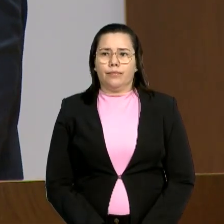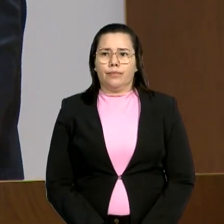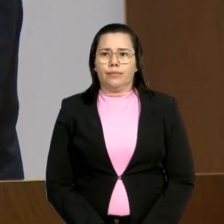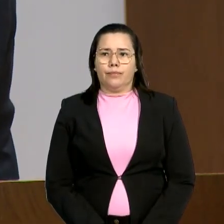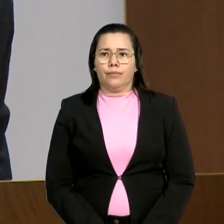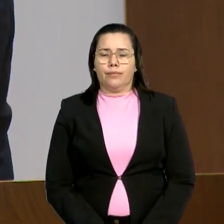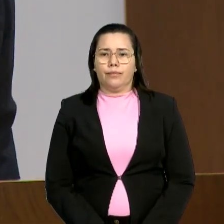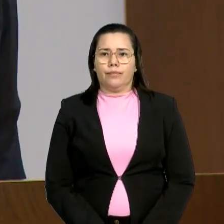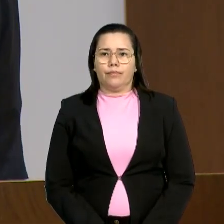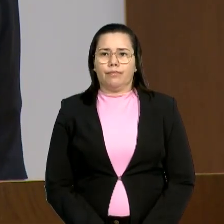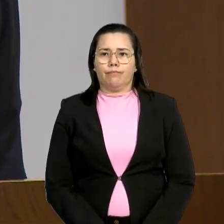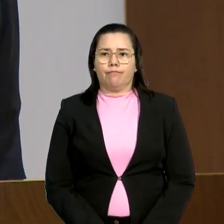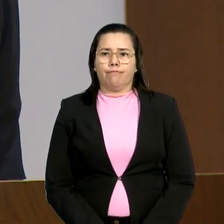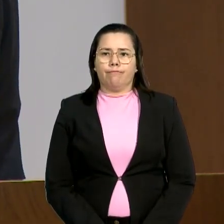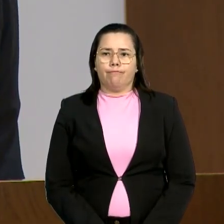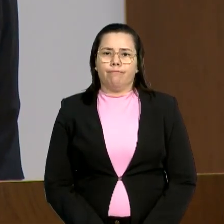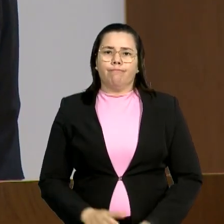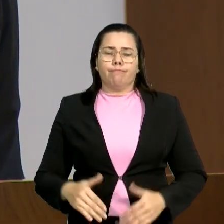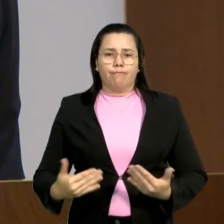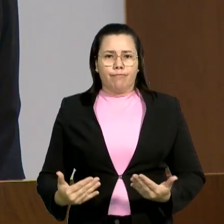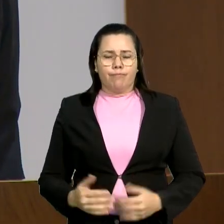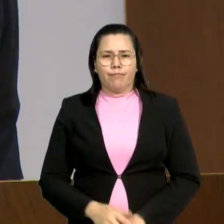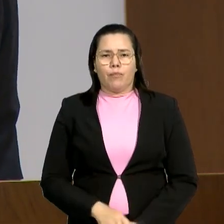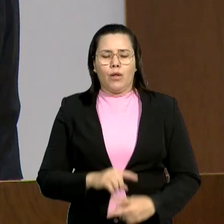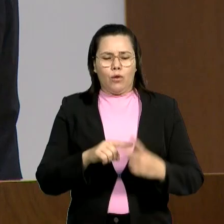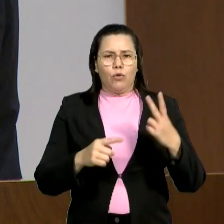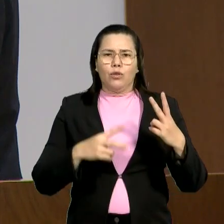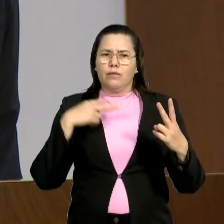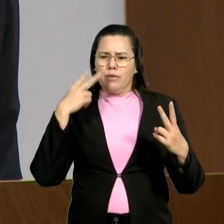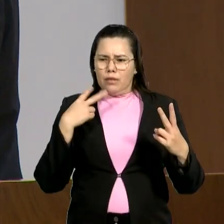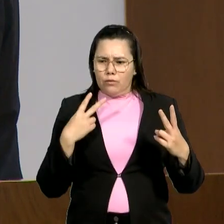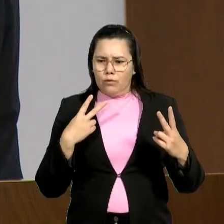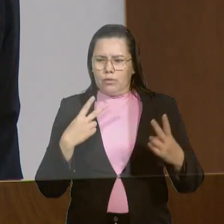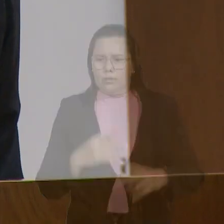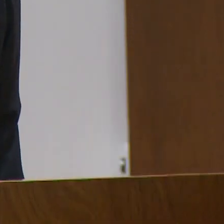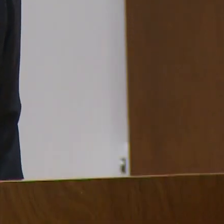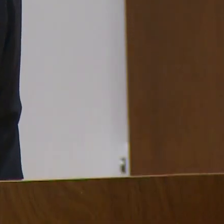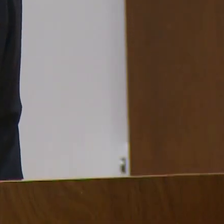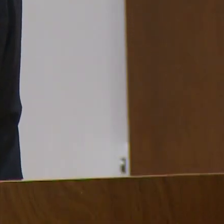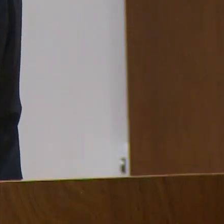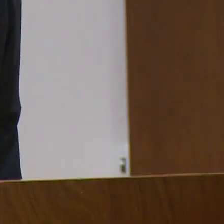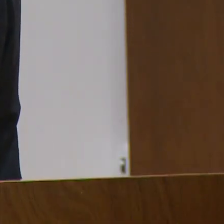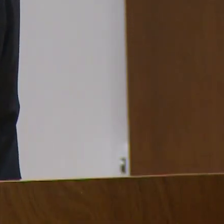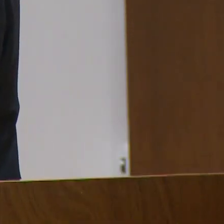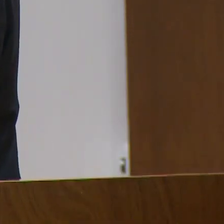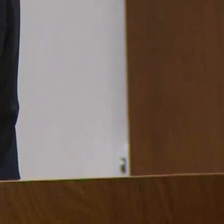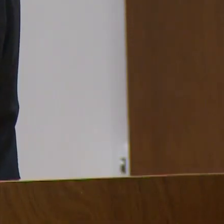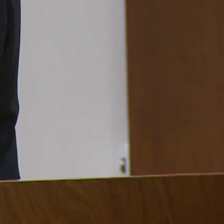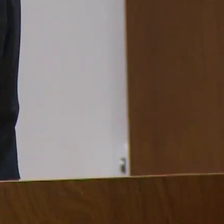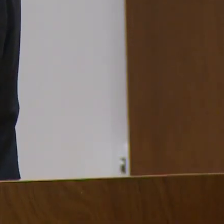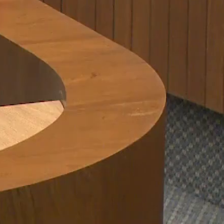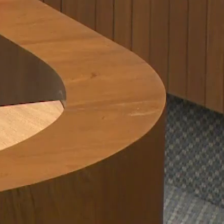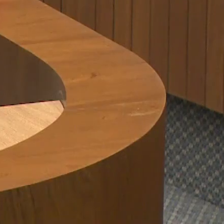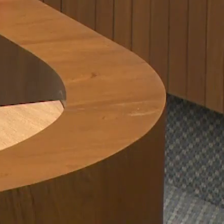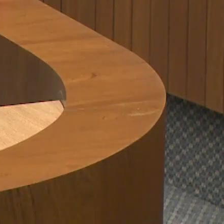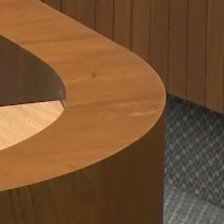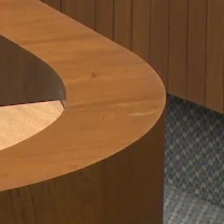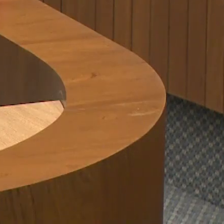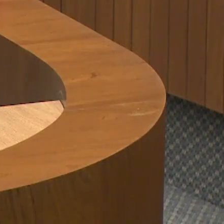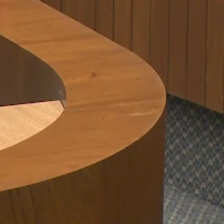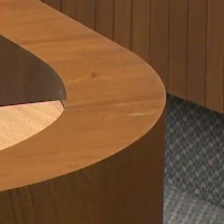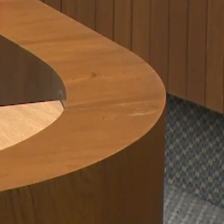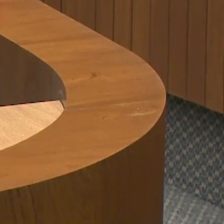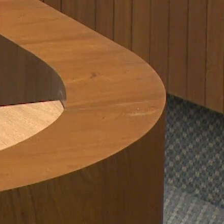assaltaram a casa de dois vereadores de oposição com as mesmas características.